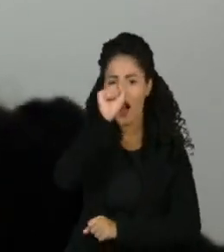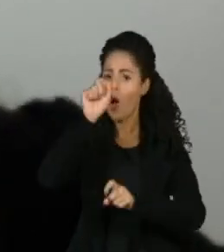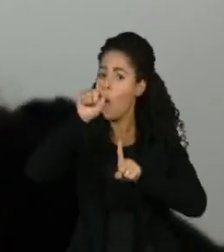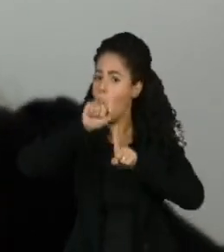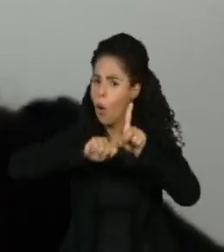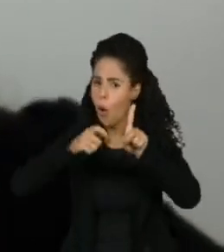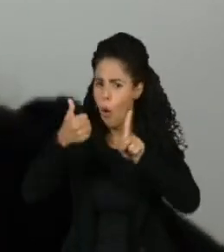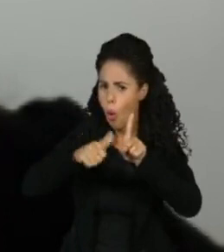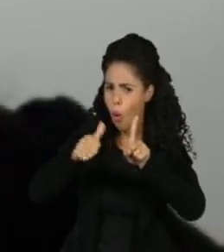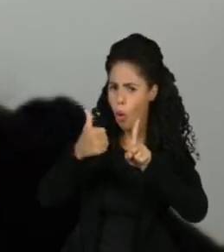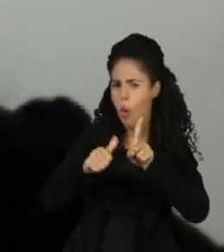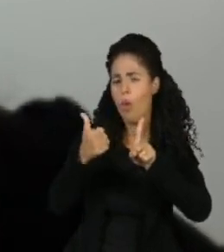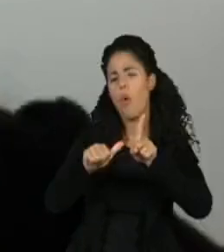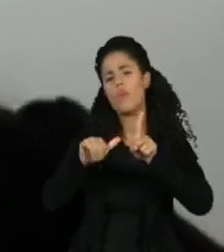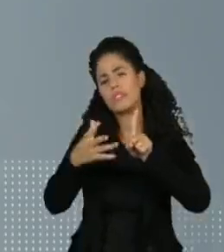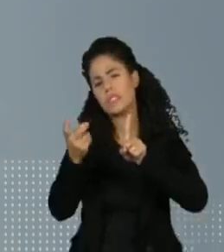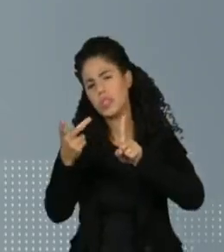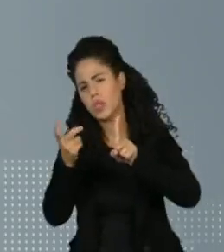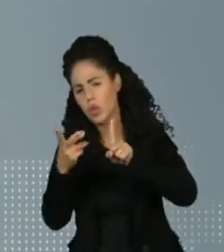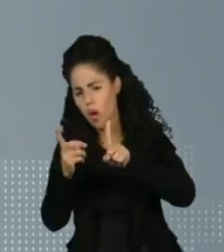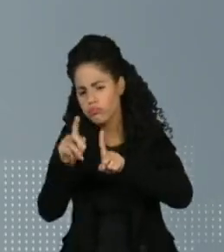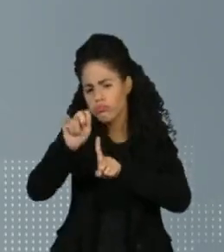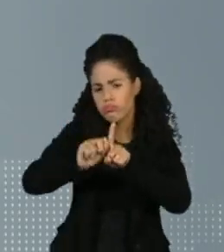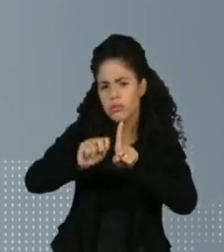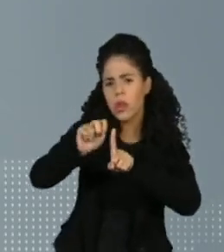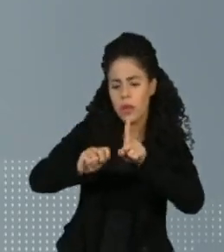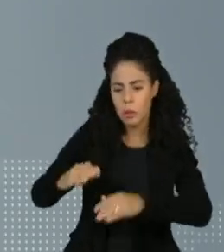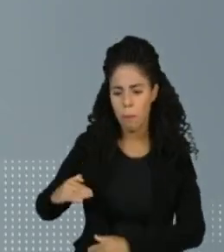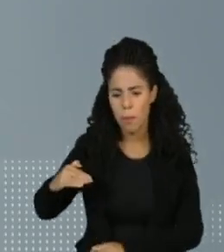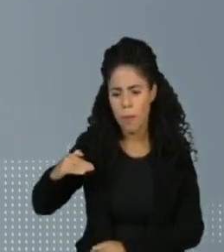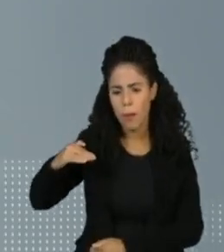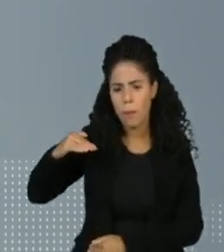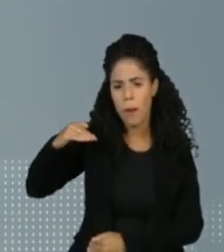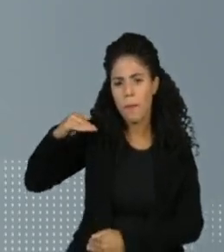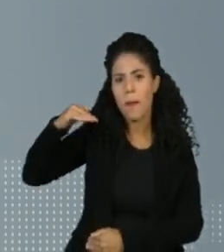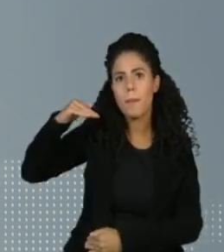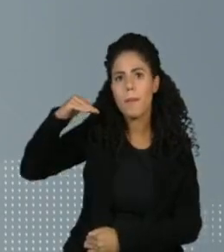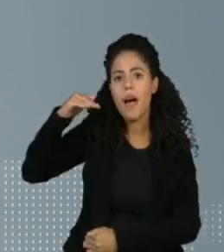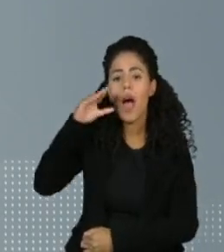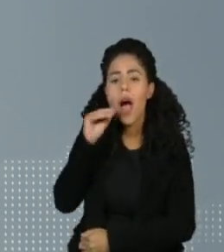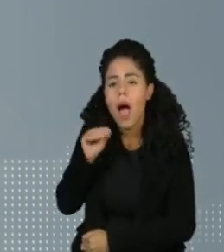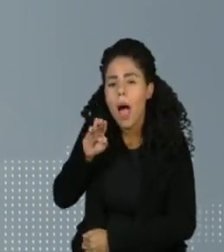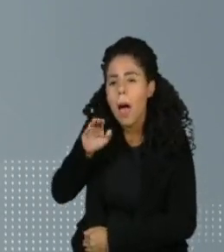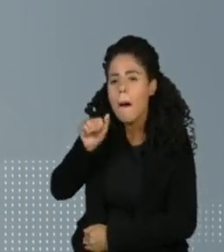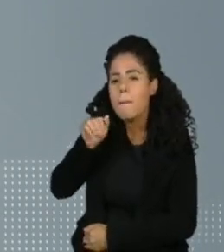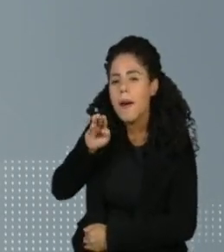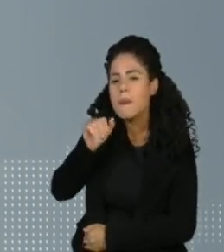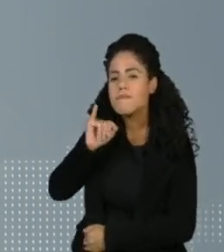meses, 13, no tempo que é esperado. Papai.